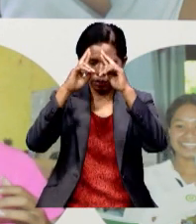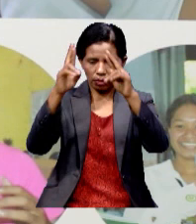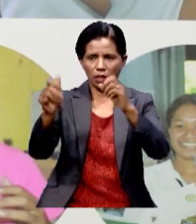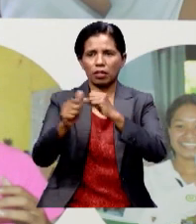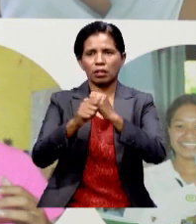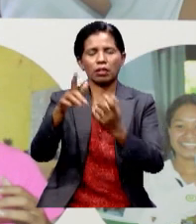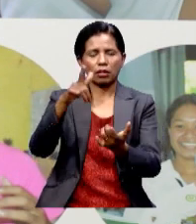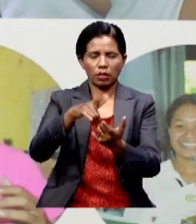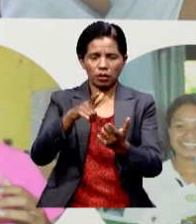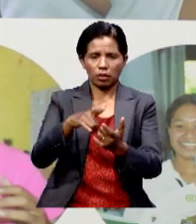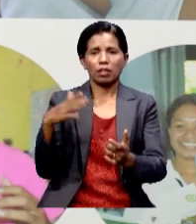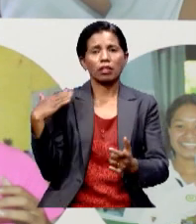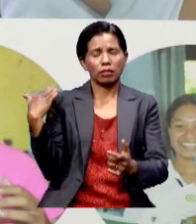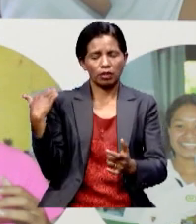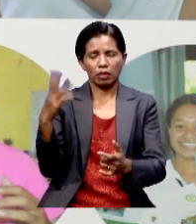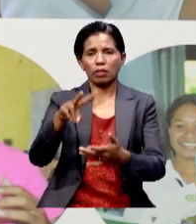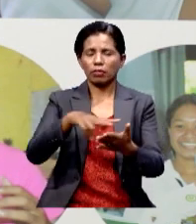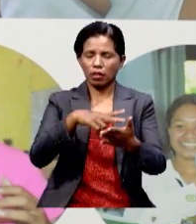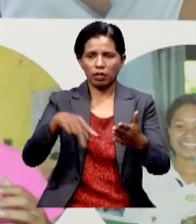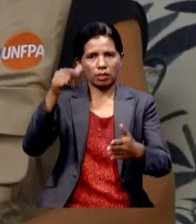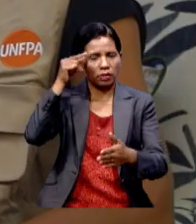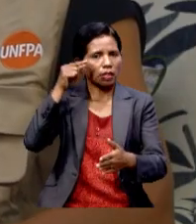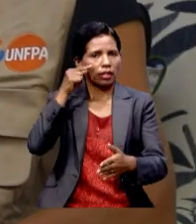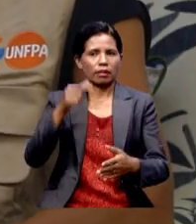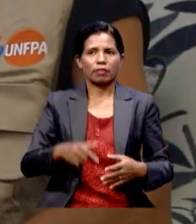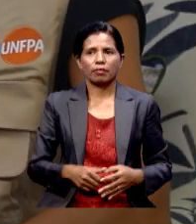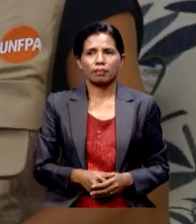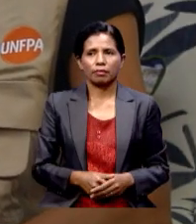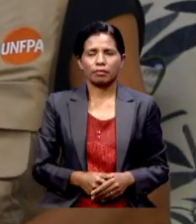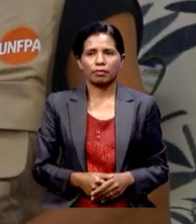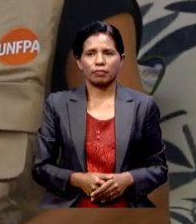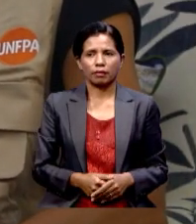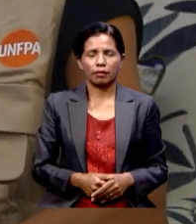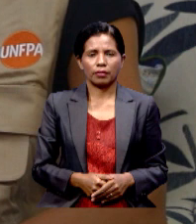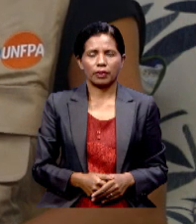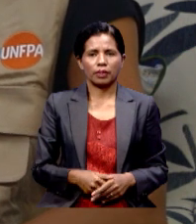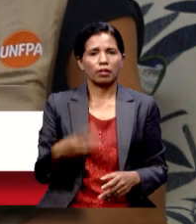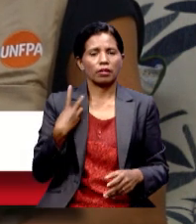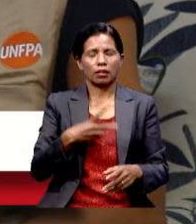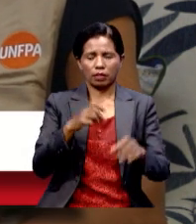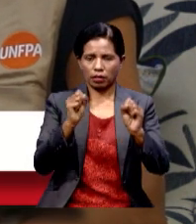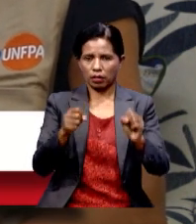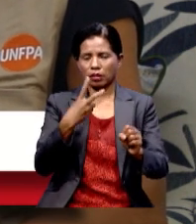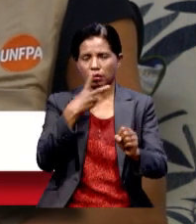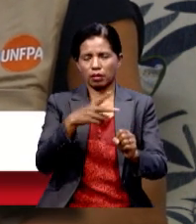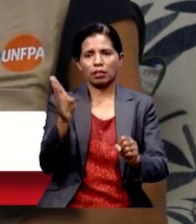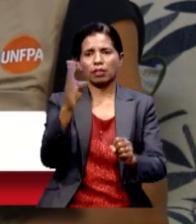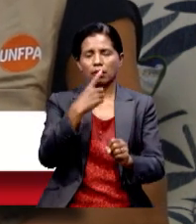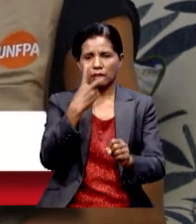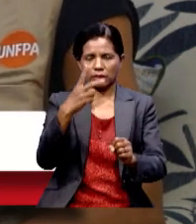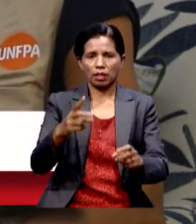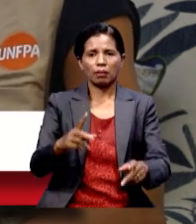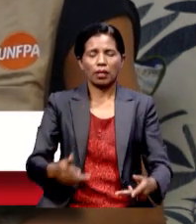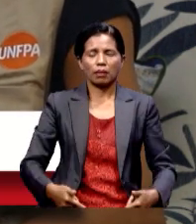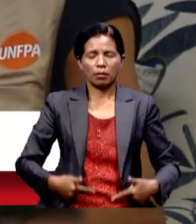sexual e reprodutiva e violência baseada no gênero? Antes de mais, quero dizer que é sempre um prazer enorme vir a Timor-Leste,